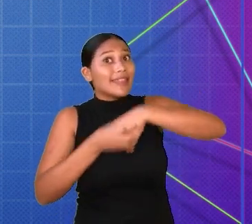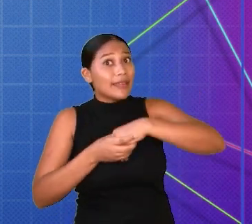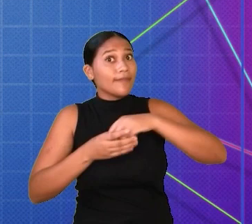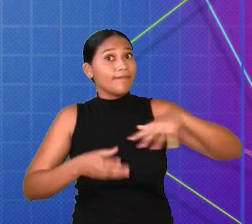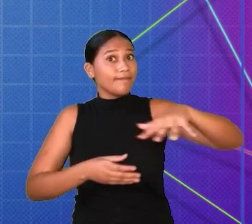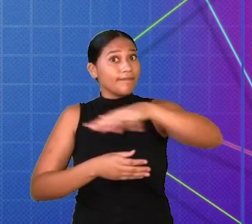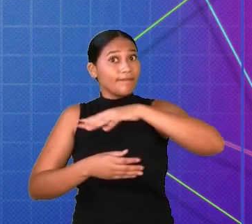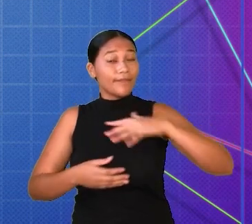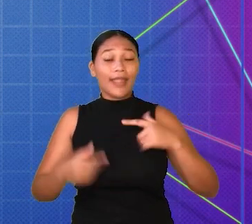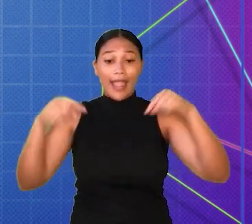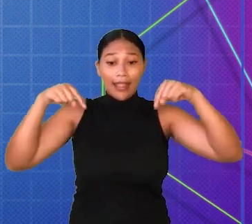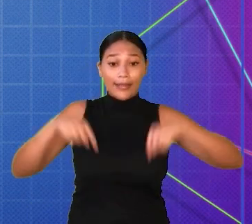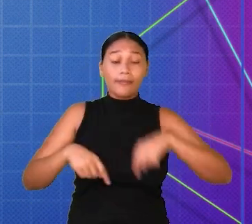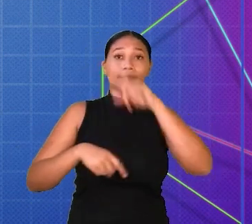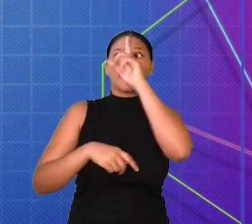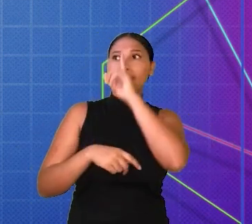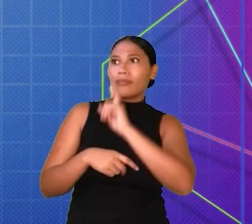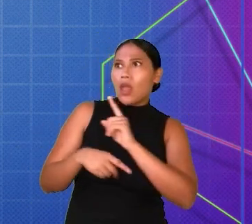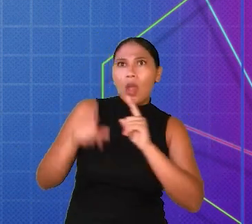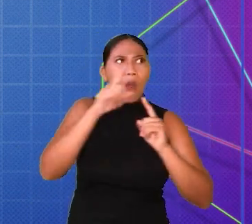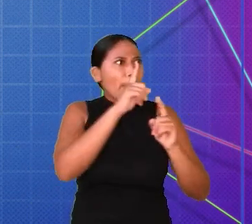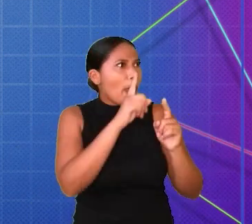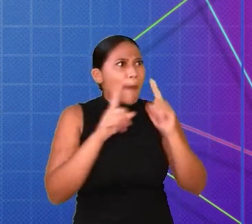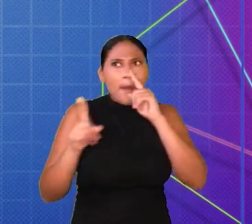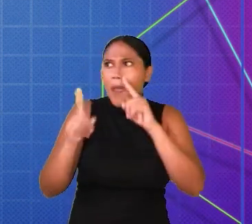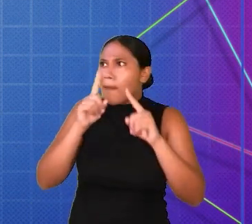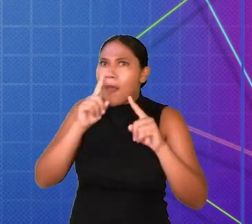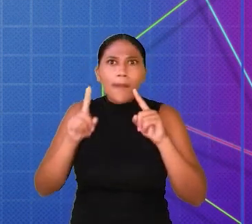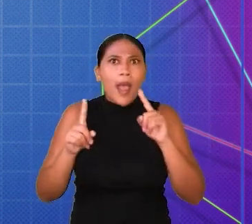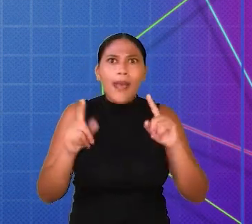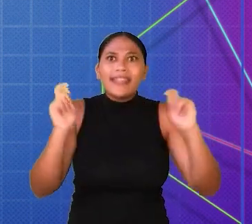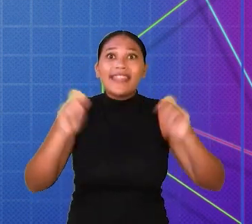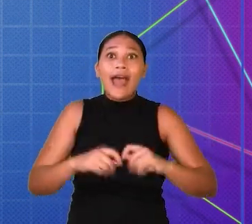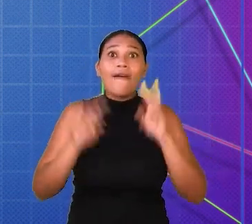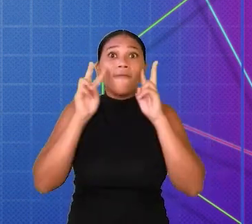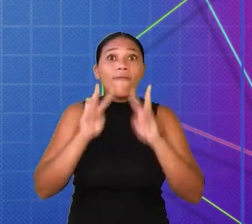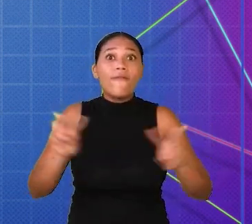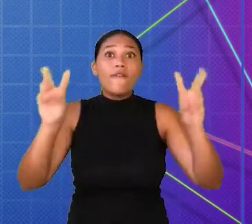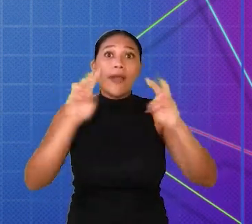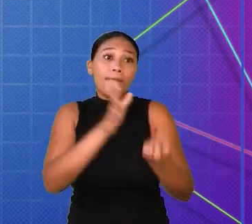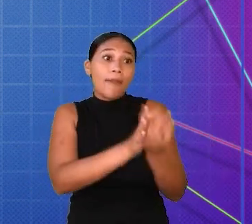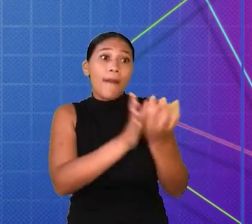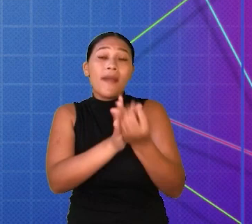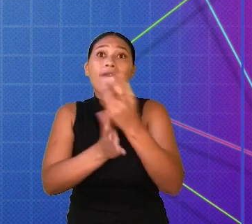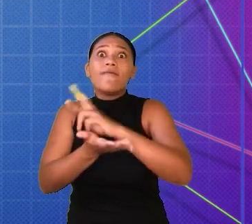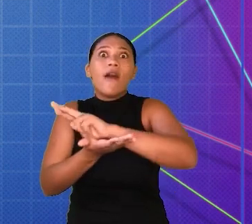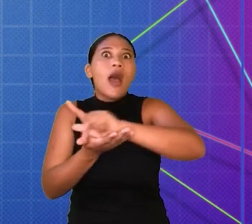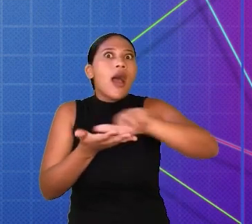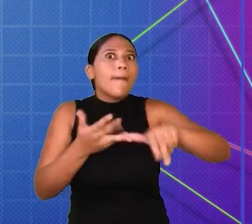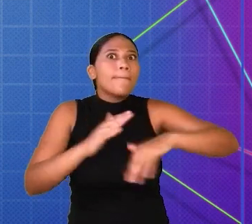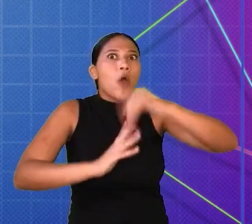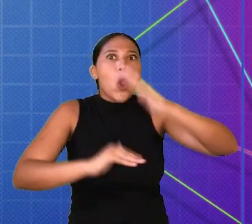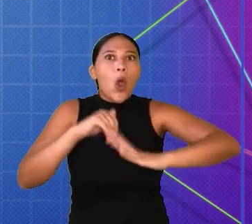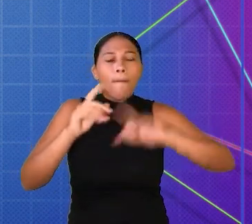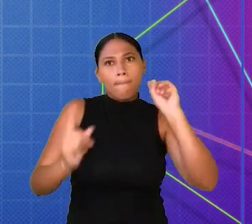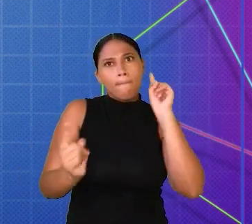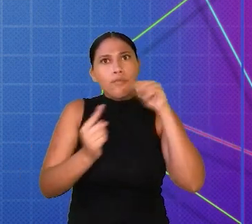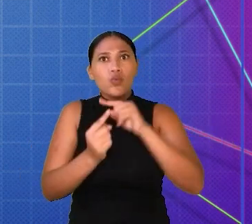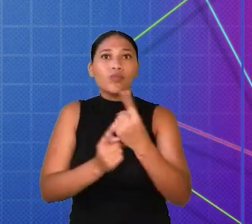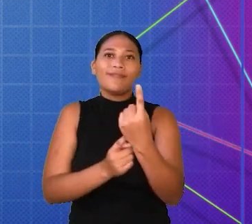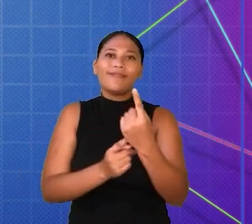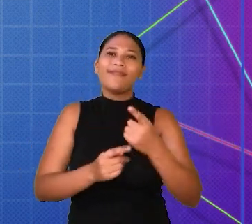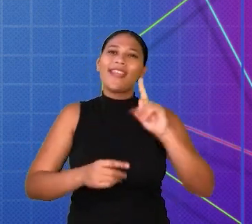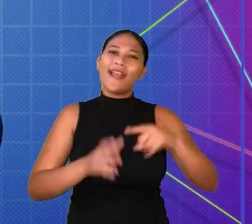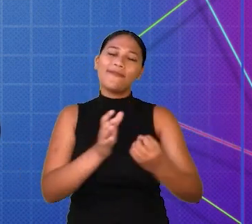de criação de um jogo dentro do mercado de jogos. Aqui, nós podemos ver que os jogos são normalmente criados por vários profissionais que